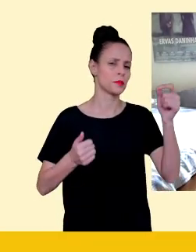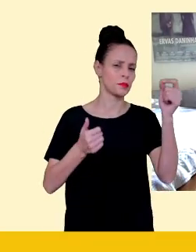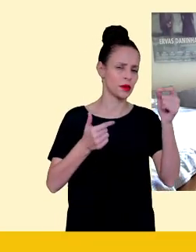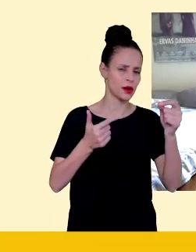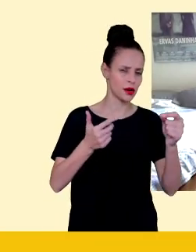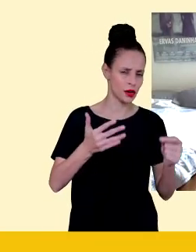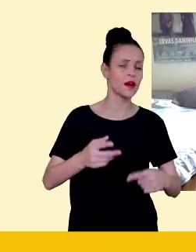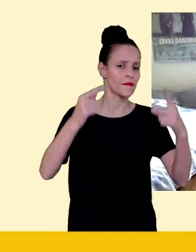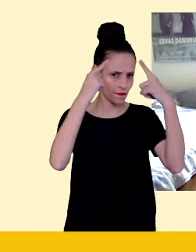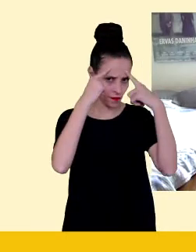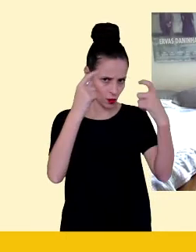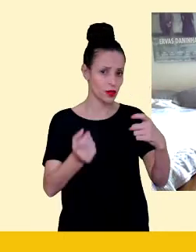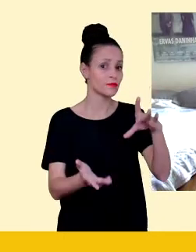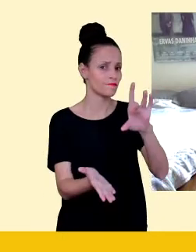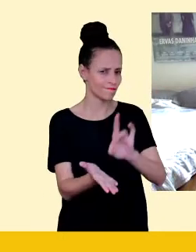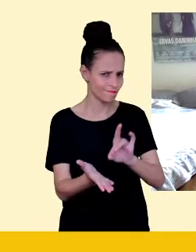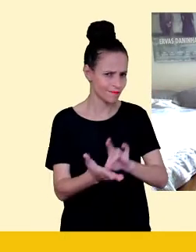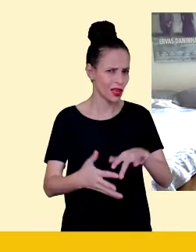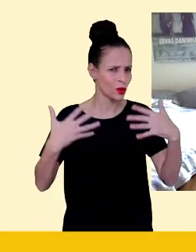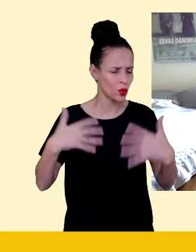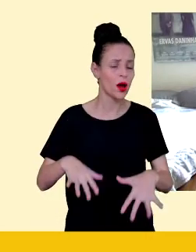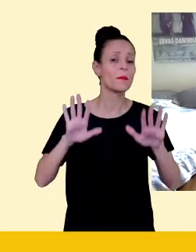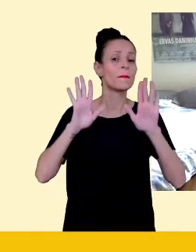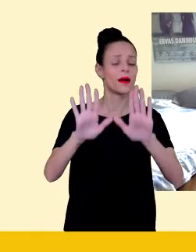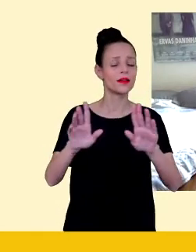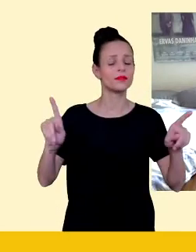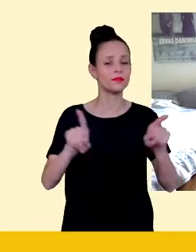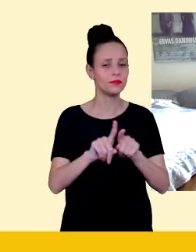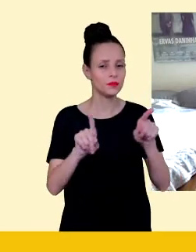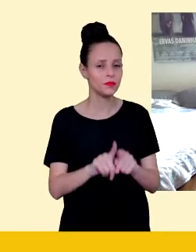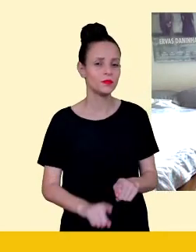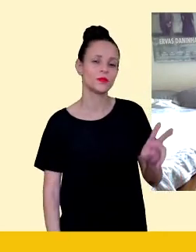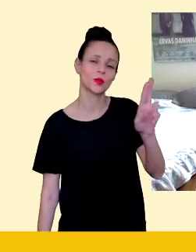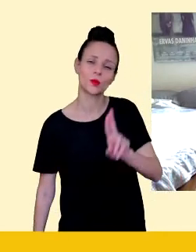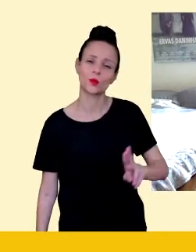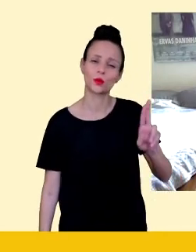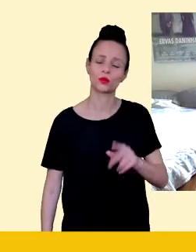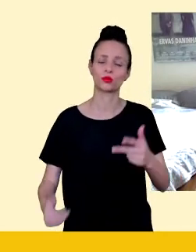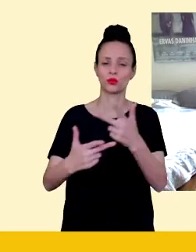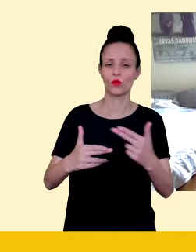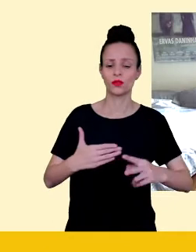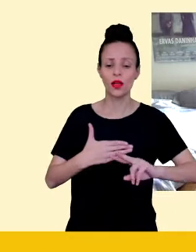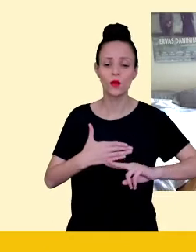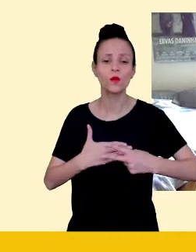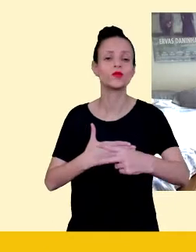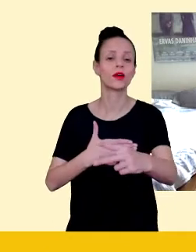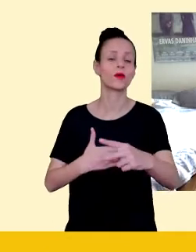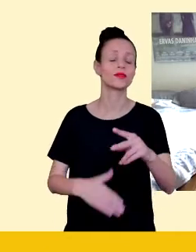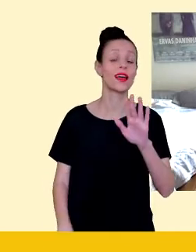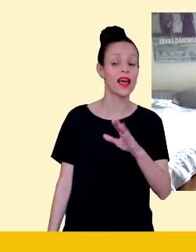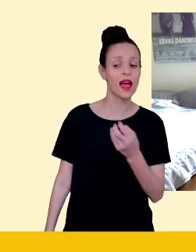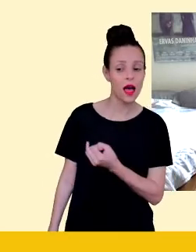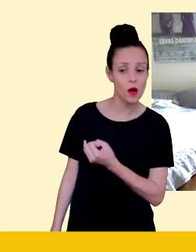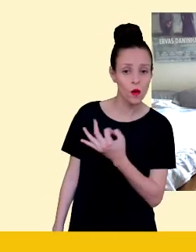seus pontos de muita violência, absolutamente violento, na verdade, mas também foram feitos usos e